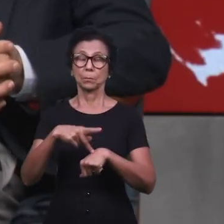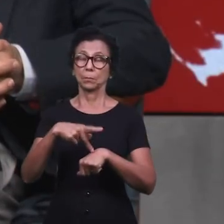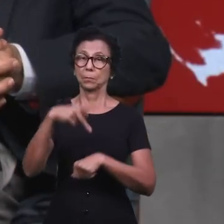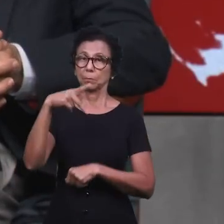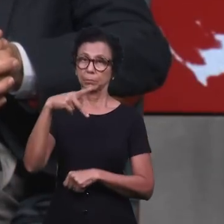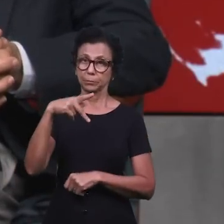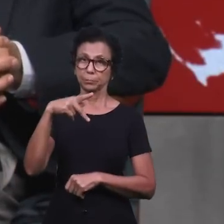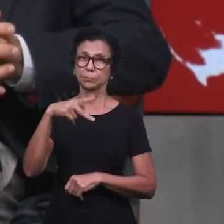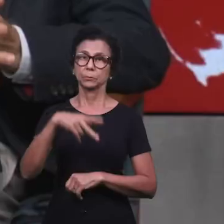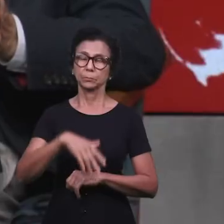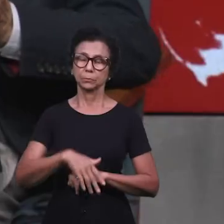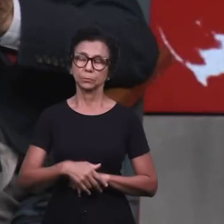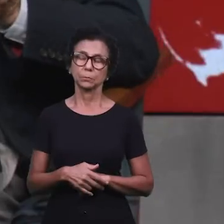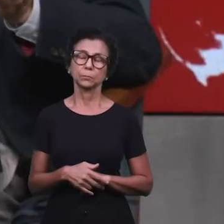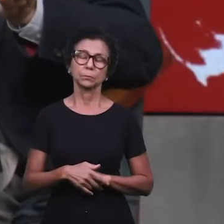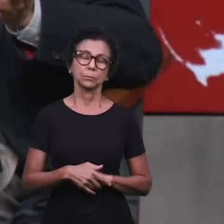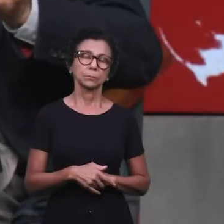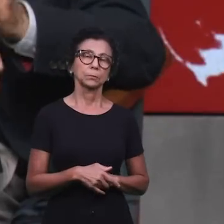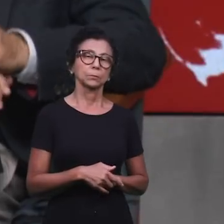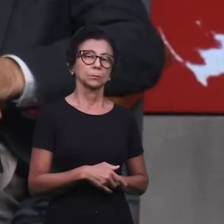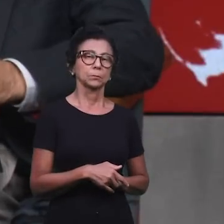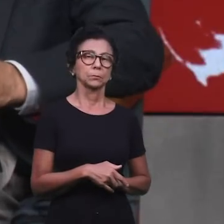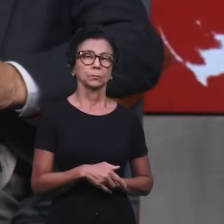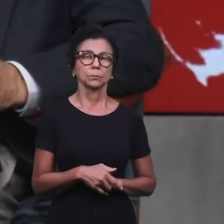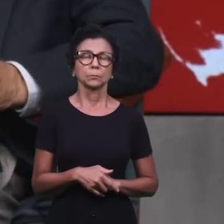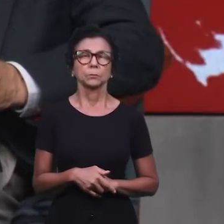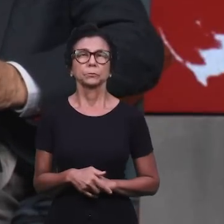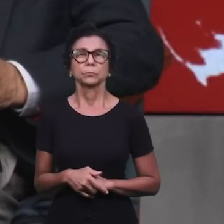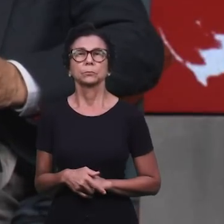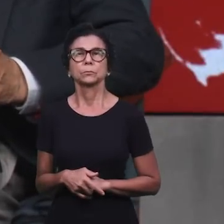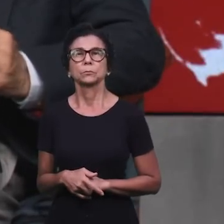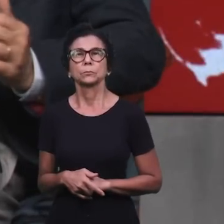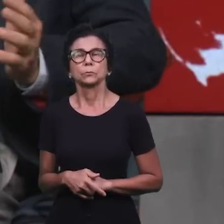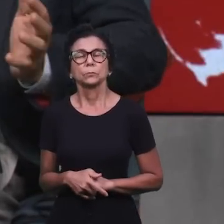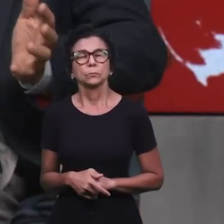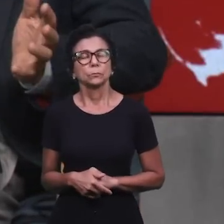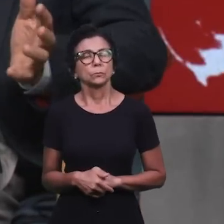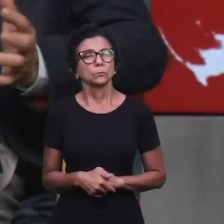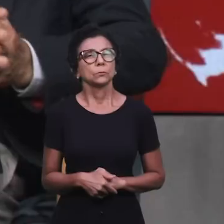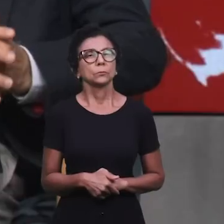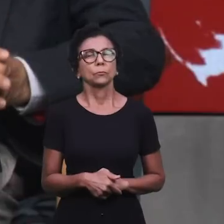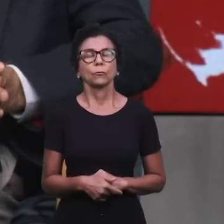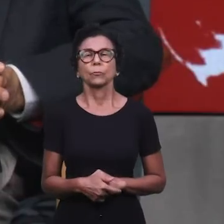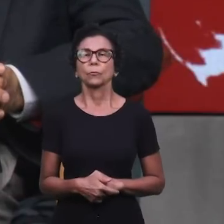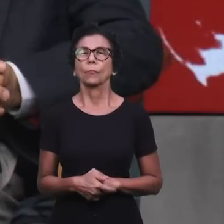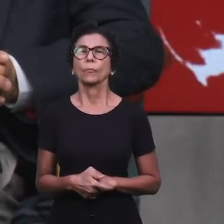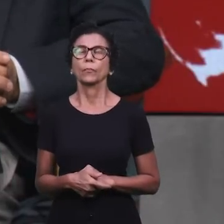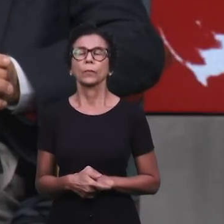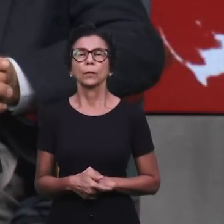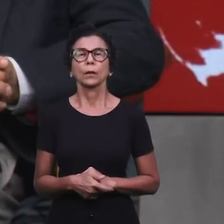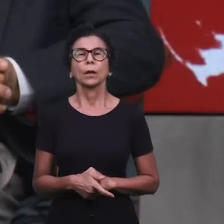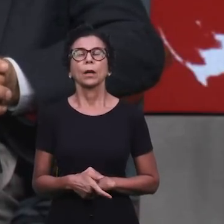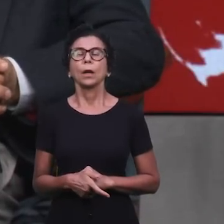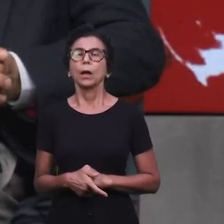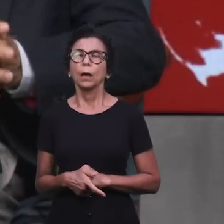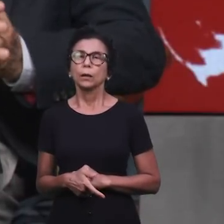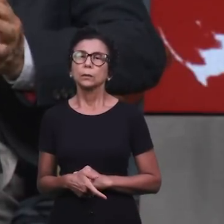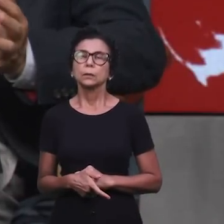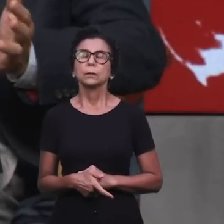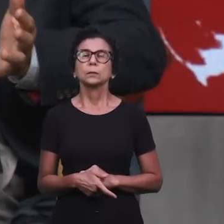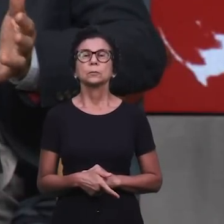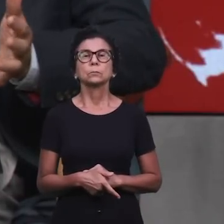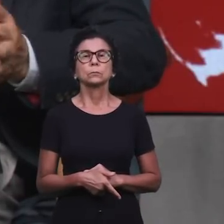Páscoa. Eles seguem todo o ritual do Velho Testamento, todo